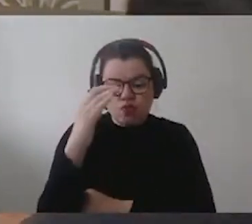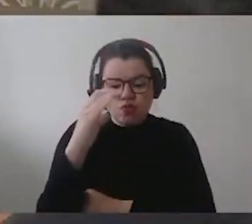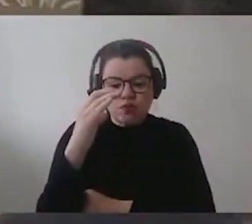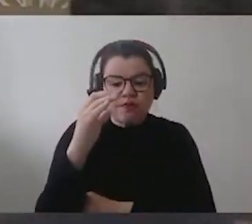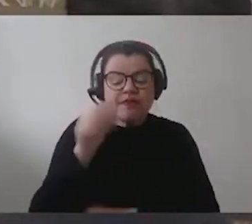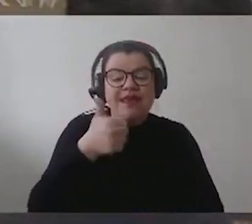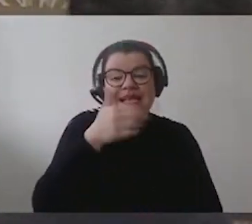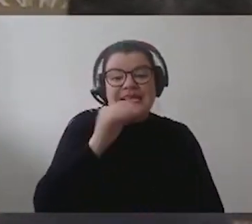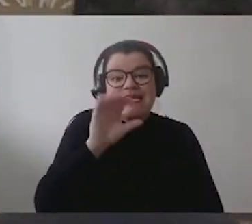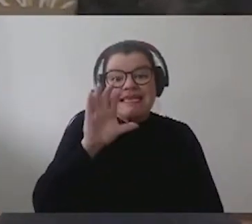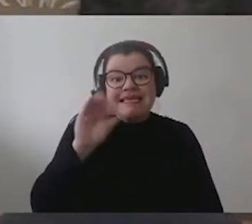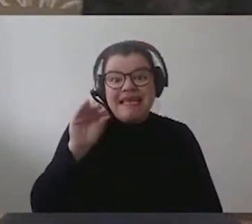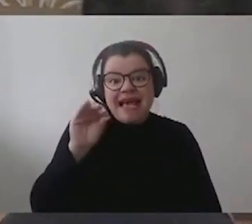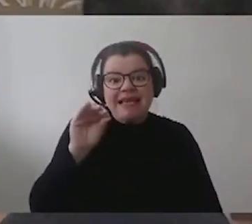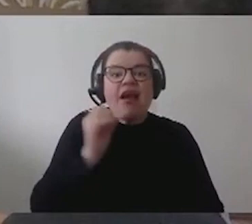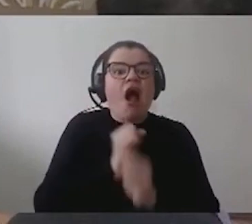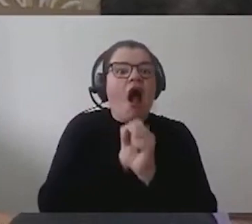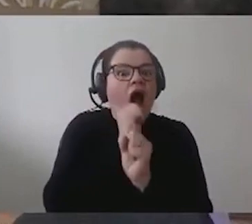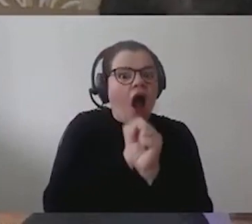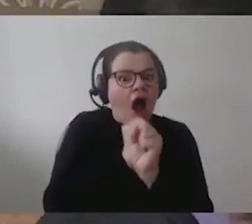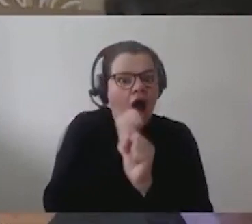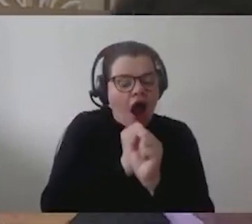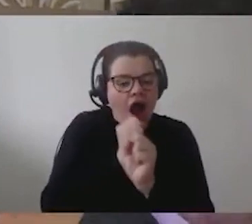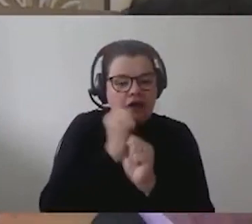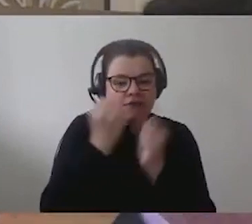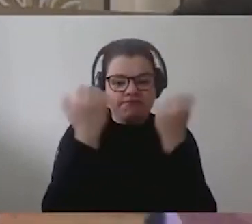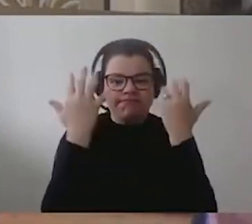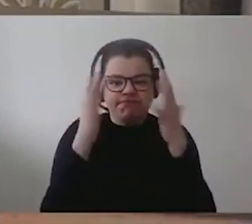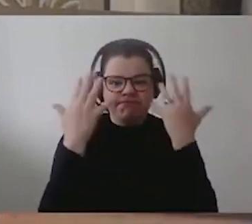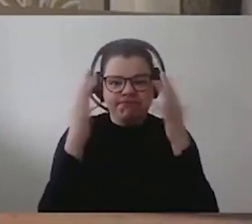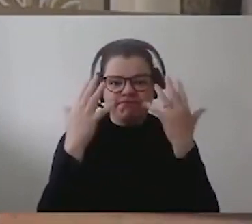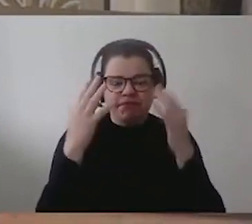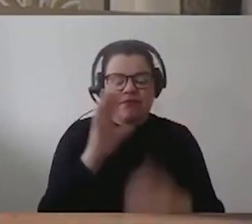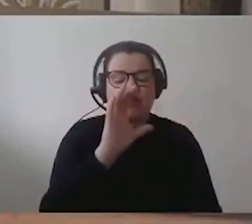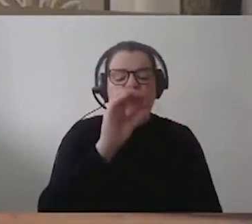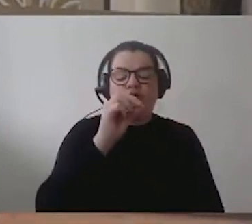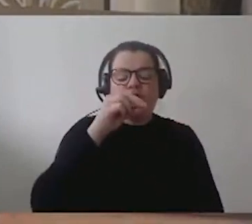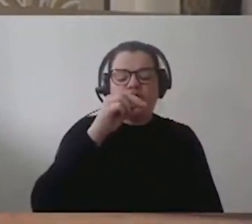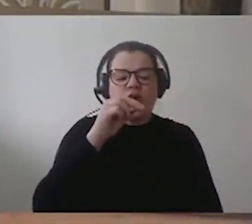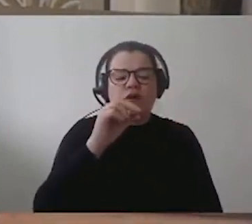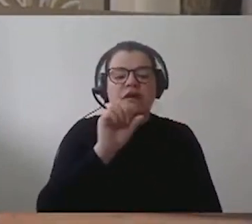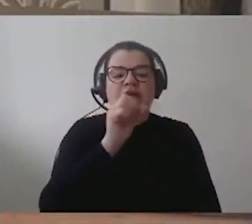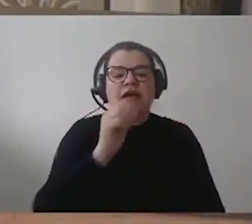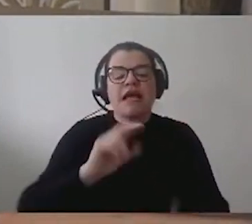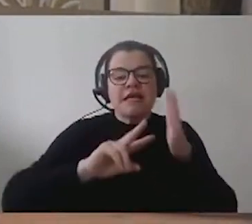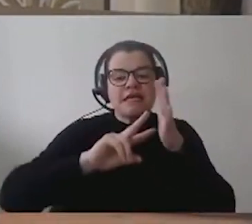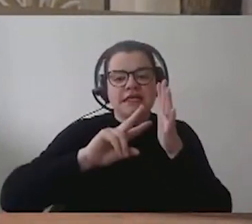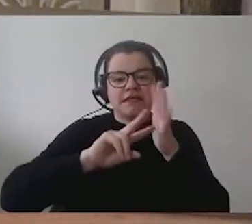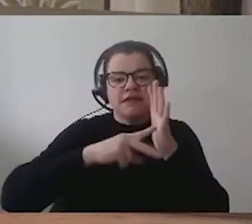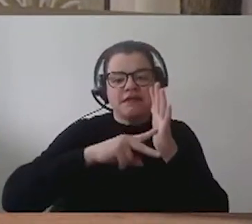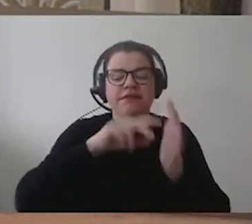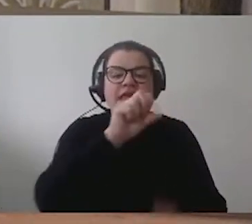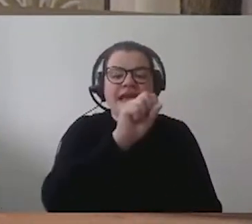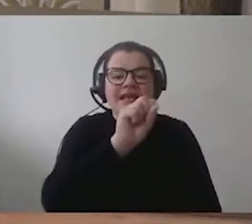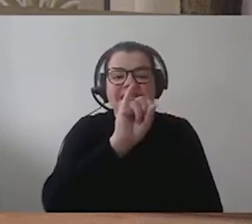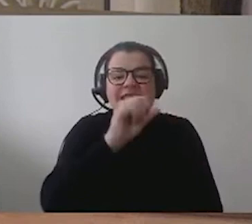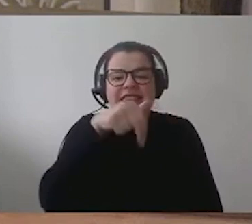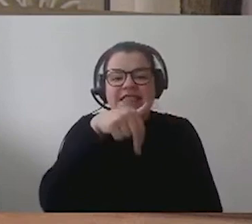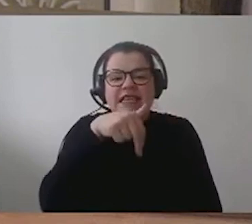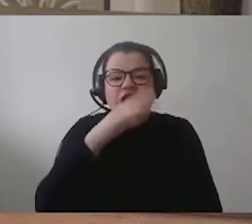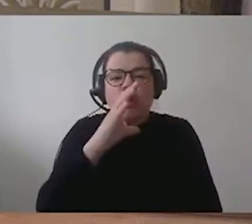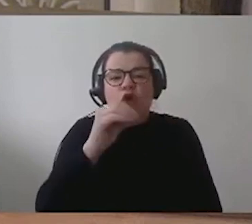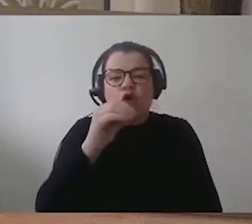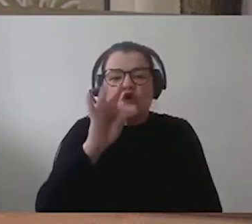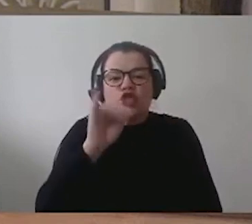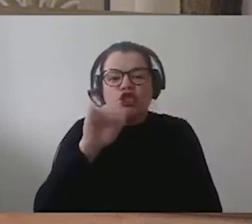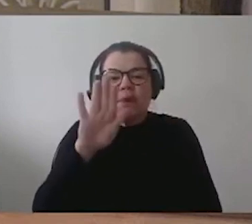anos. O Concitiba foi criado, o Sicontiba, perdão, é um dos pioneiros do sindicalismo